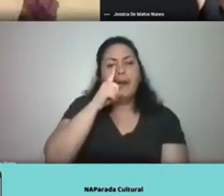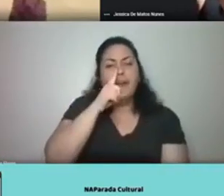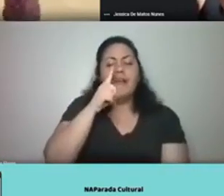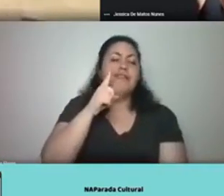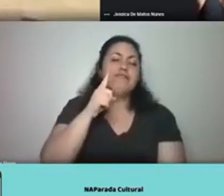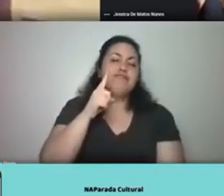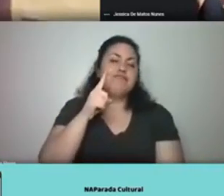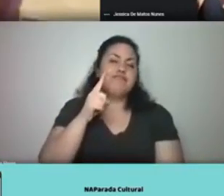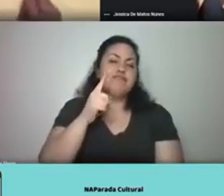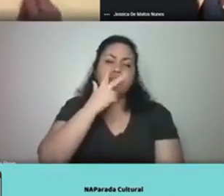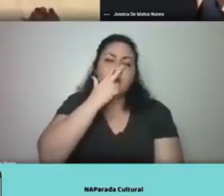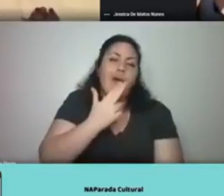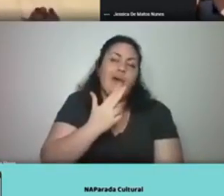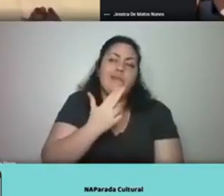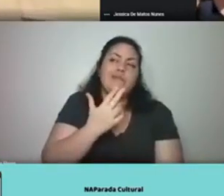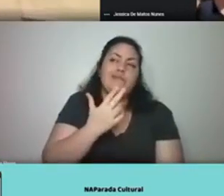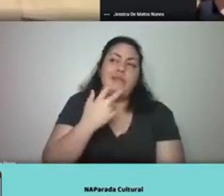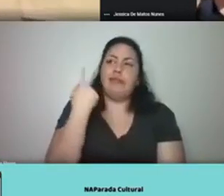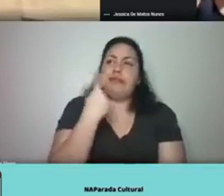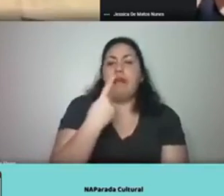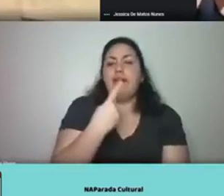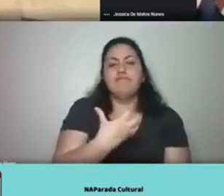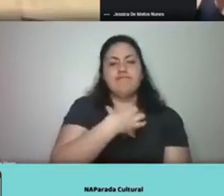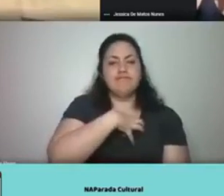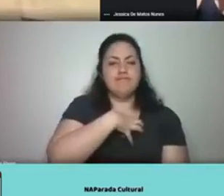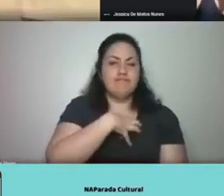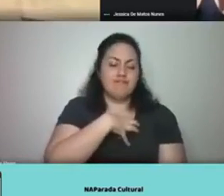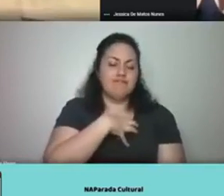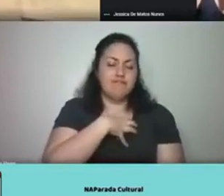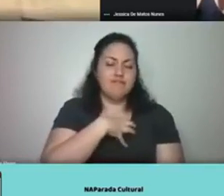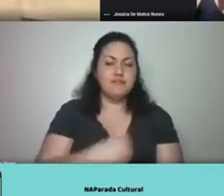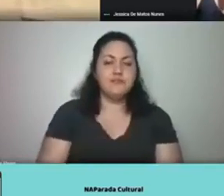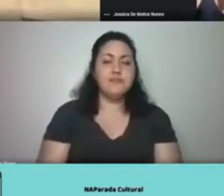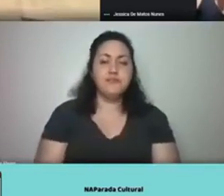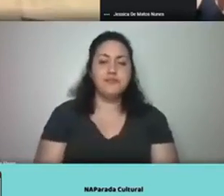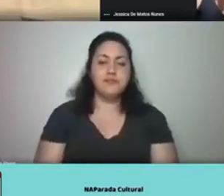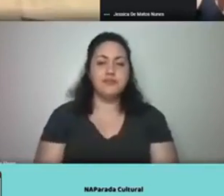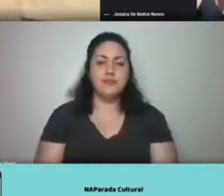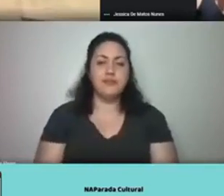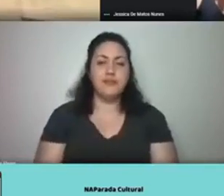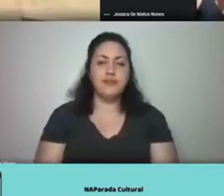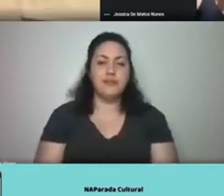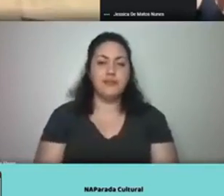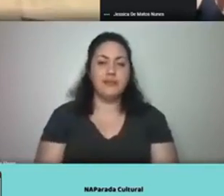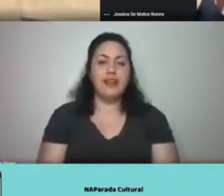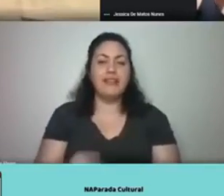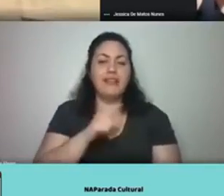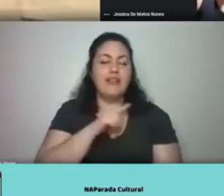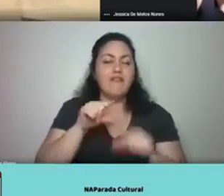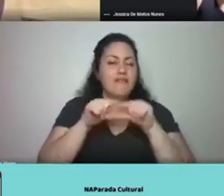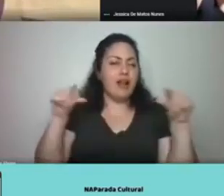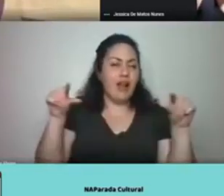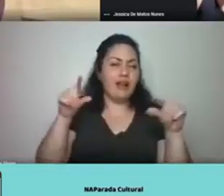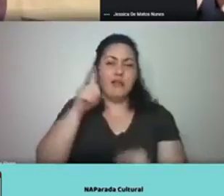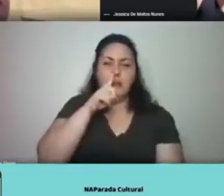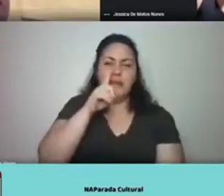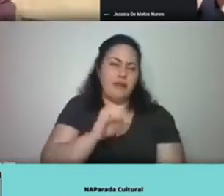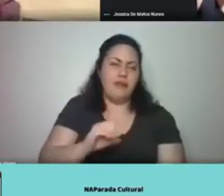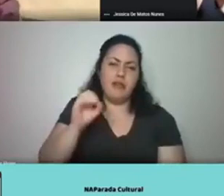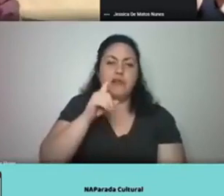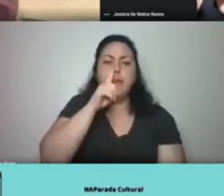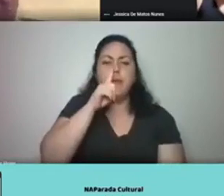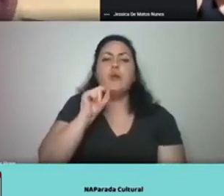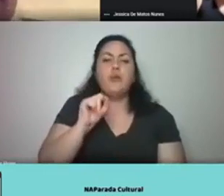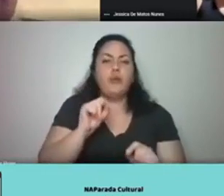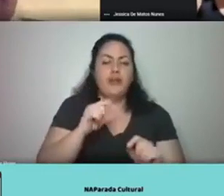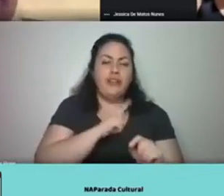forma como para ela foi importante. Assim, tem uma frase que eu achei excelente. Ela estava regando um cacto,